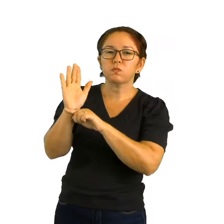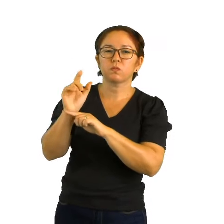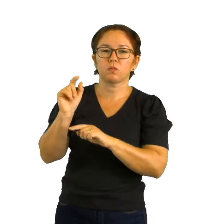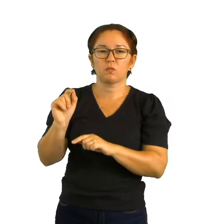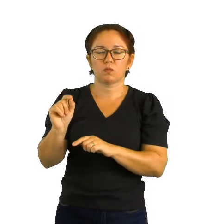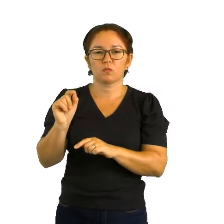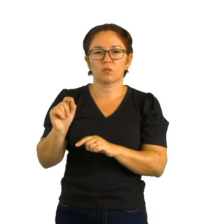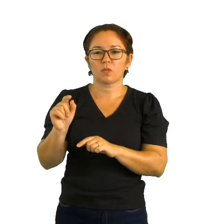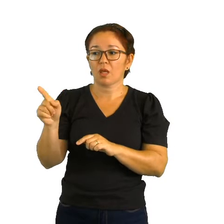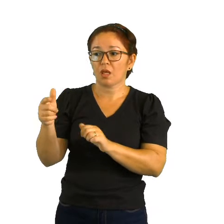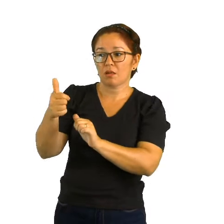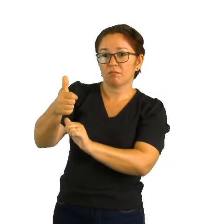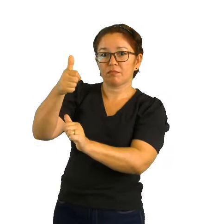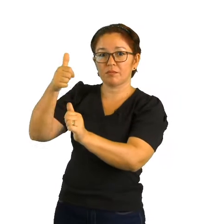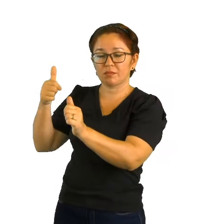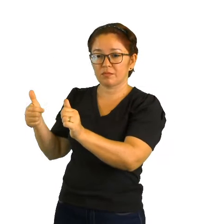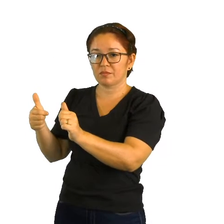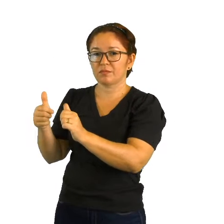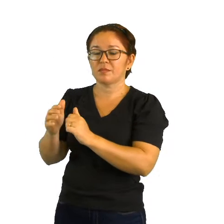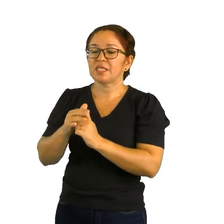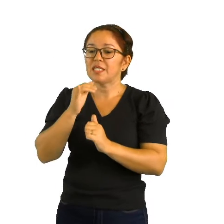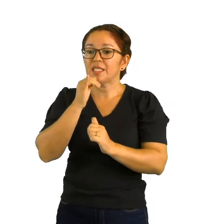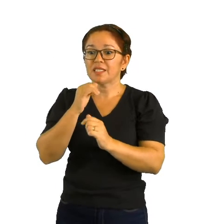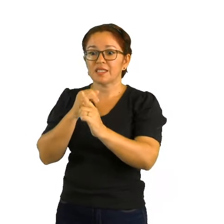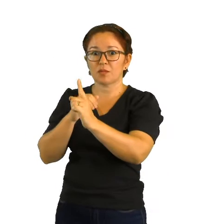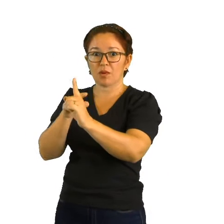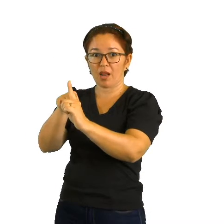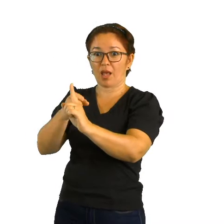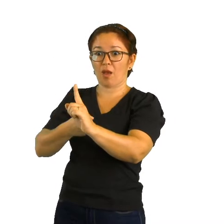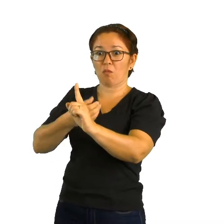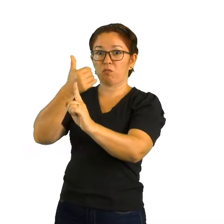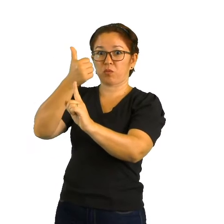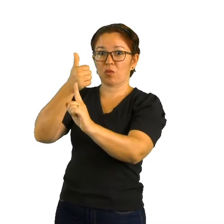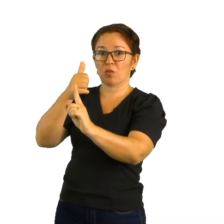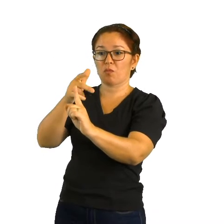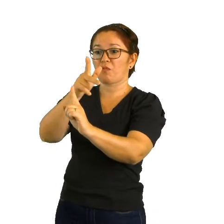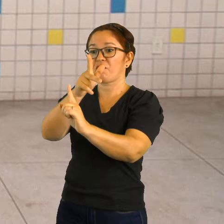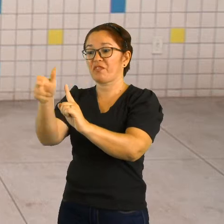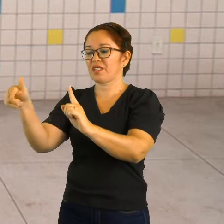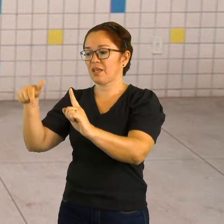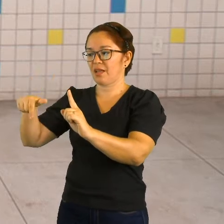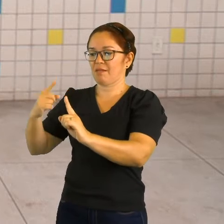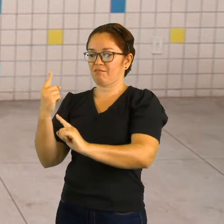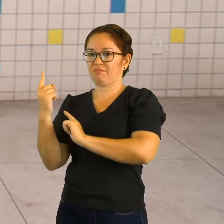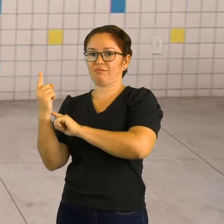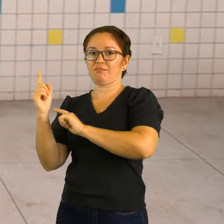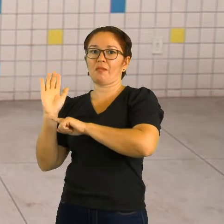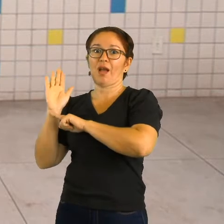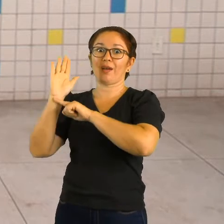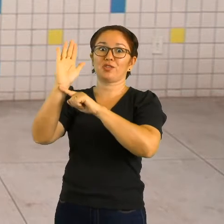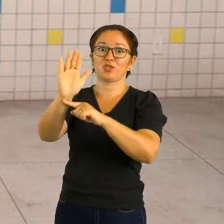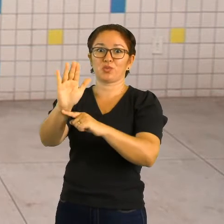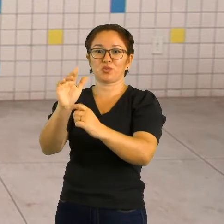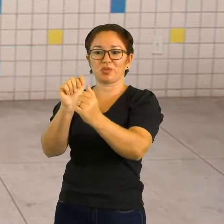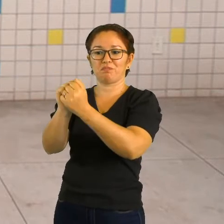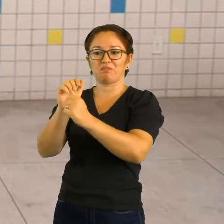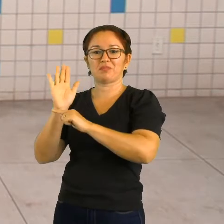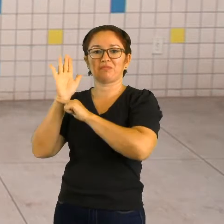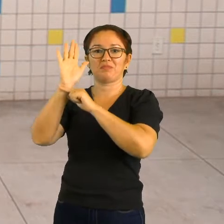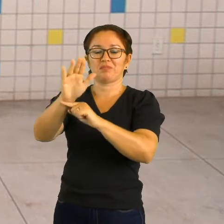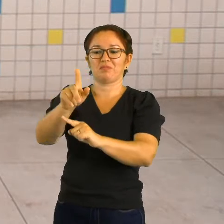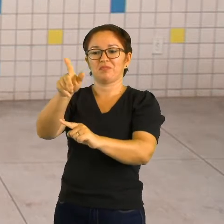secundário que ajuda o herói a vencer seus desafios. Lembra lá, ó, aqui a gente falando aqui